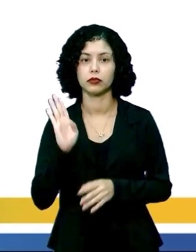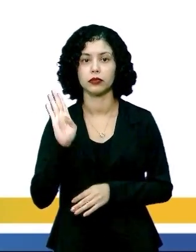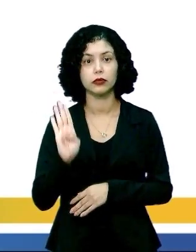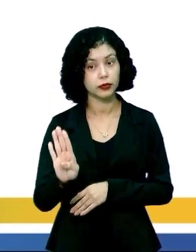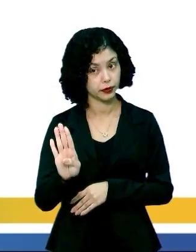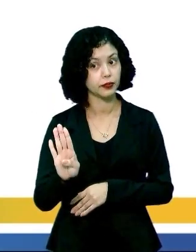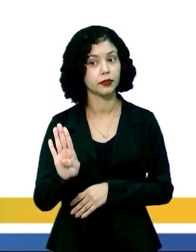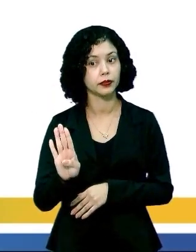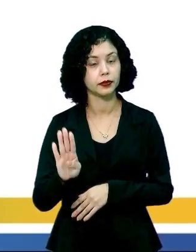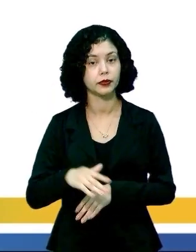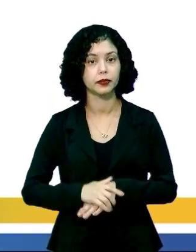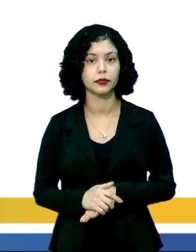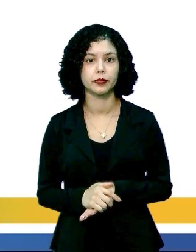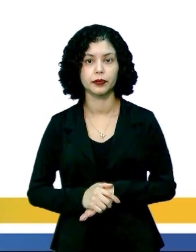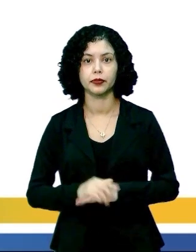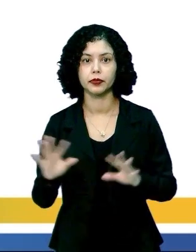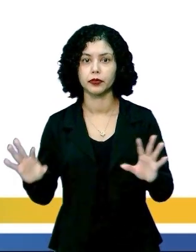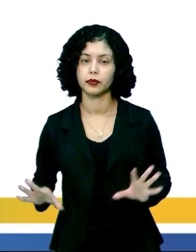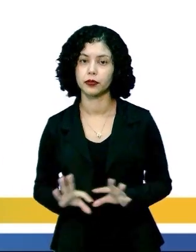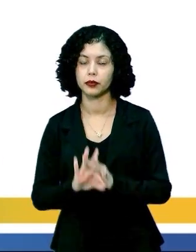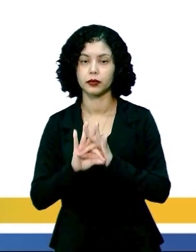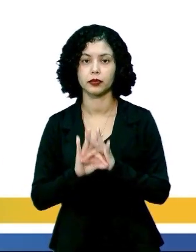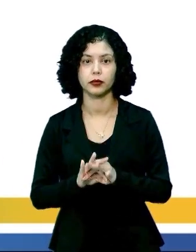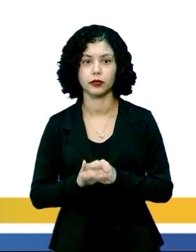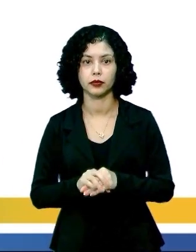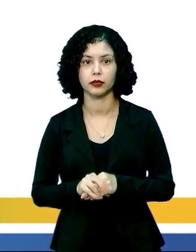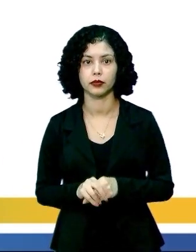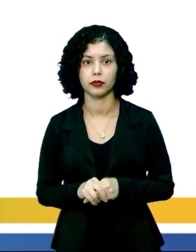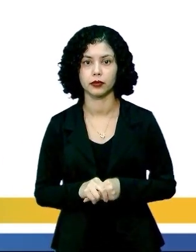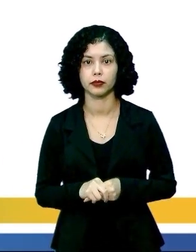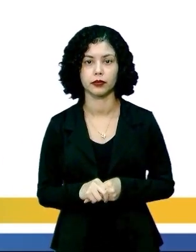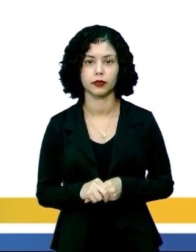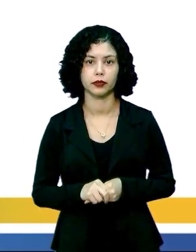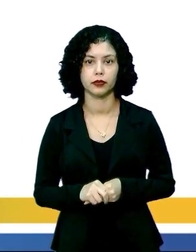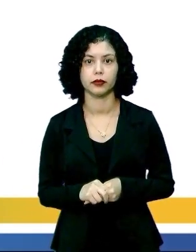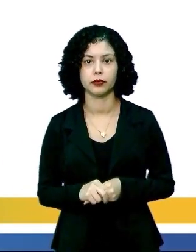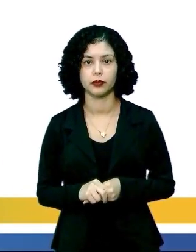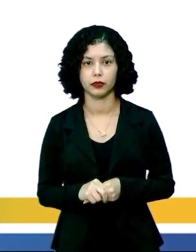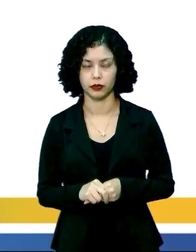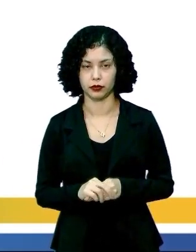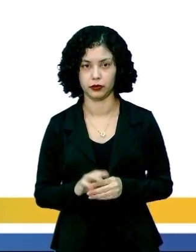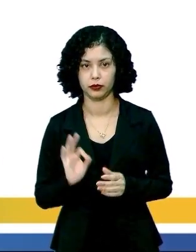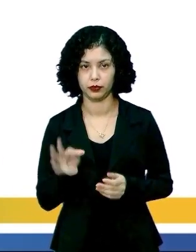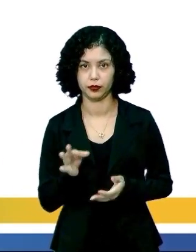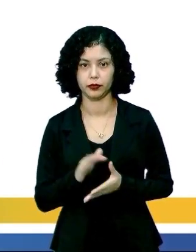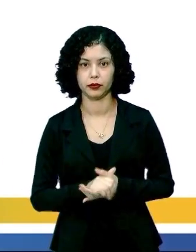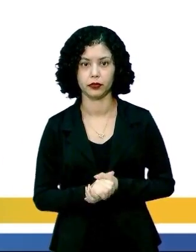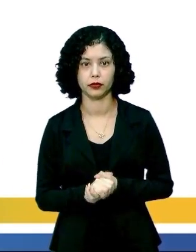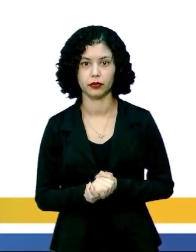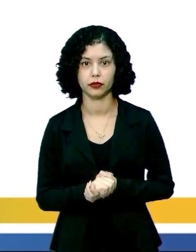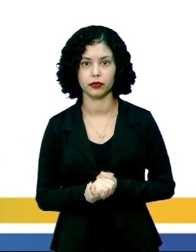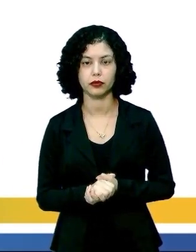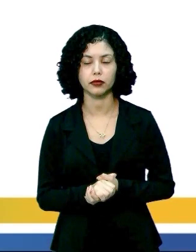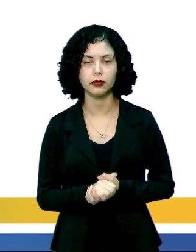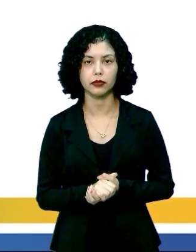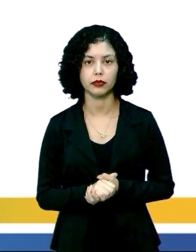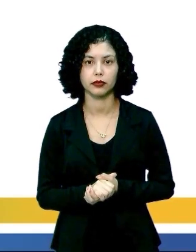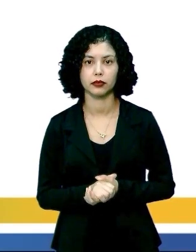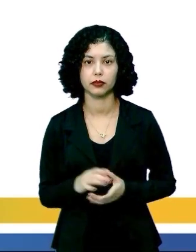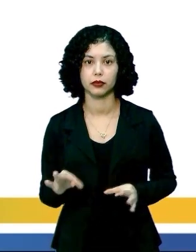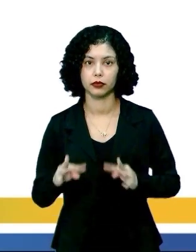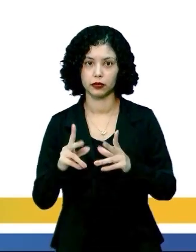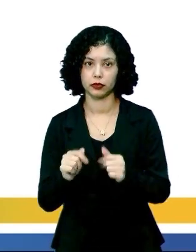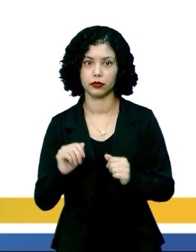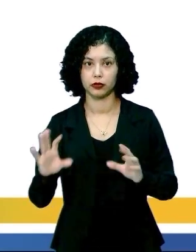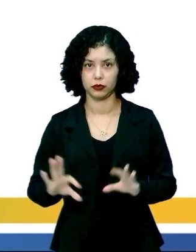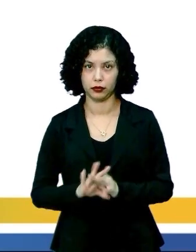um correspondente no conjunto B. Vamos lá dar uma olhada. Certo? Tudo bem, olha aí, ó. Todos do